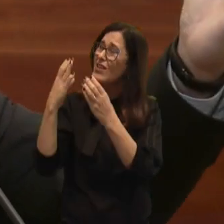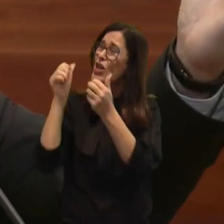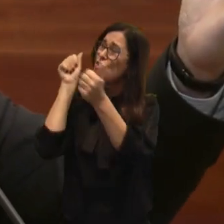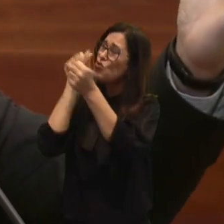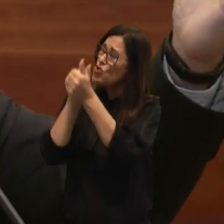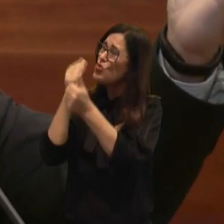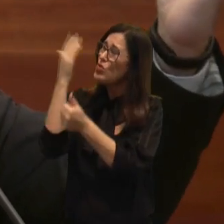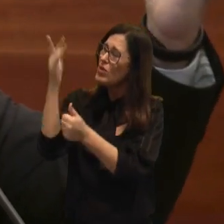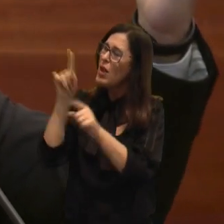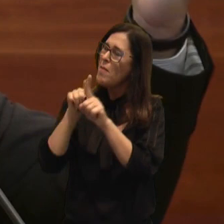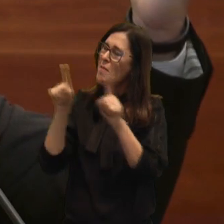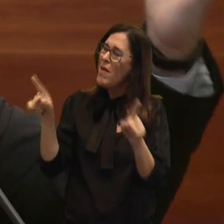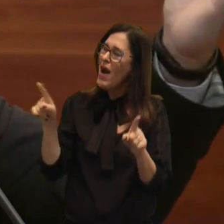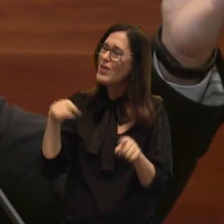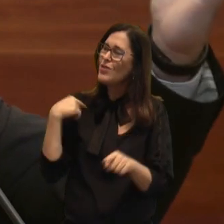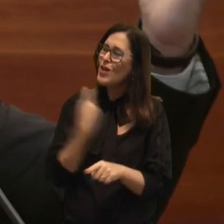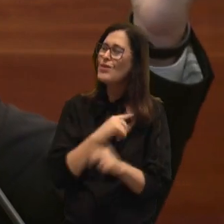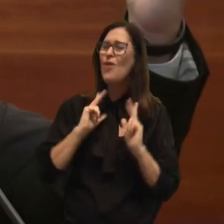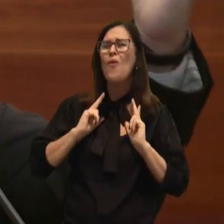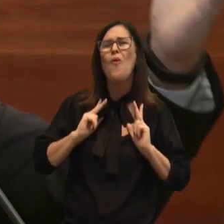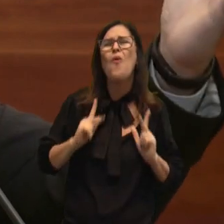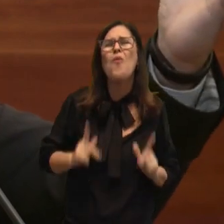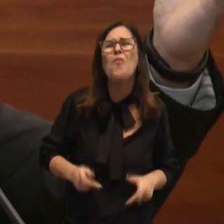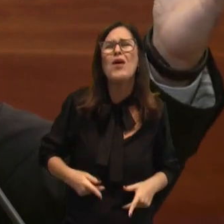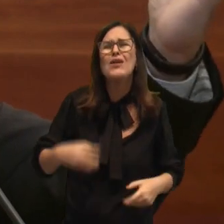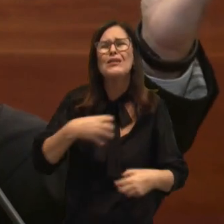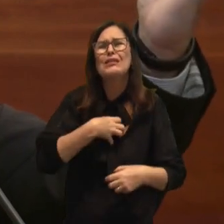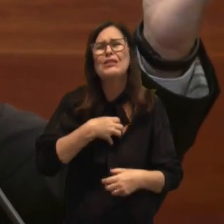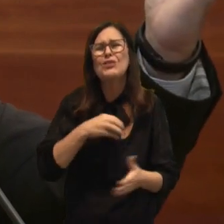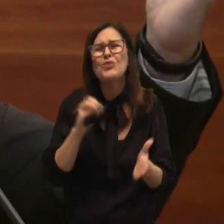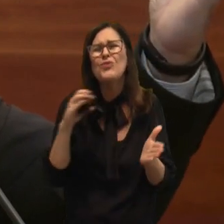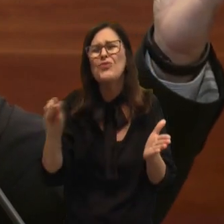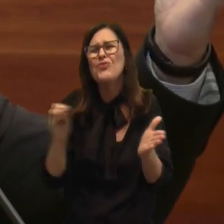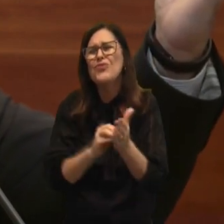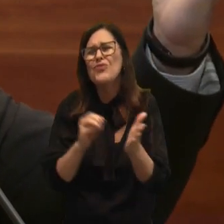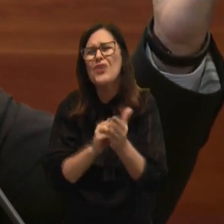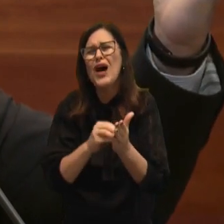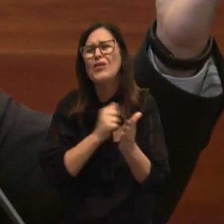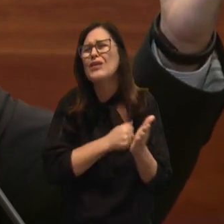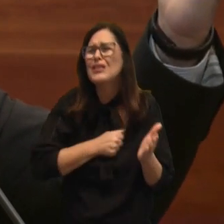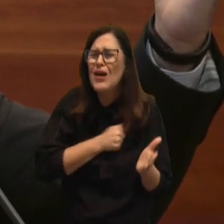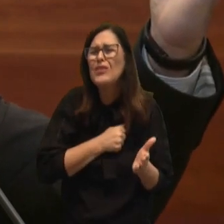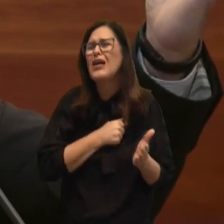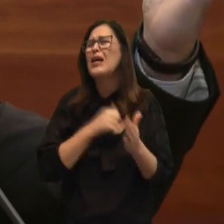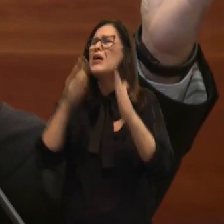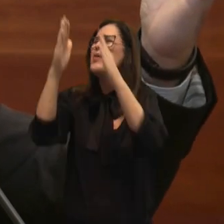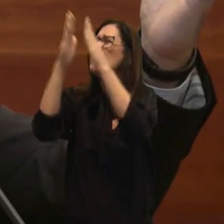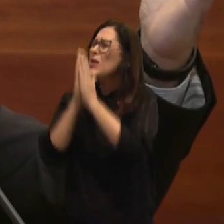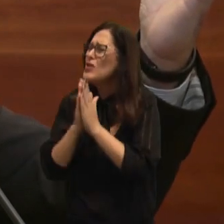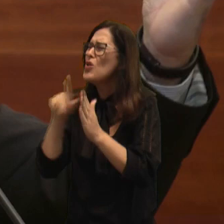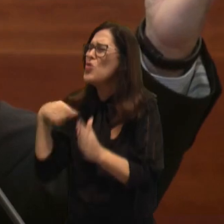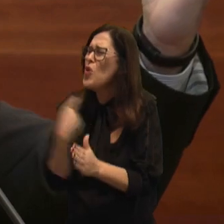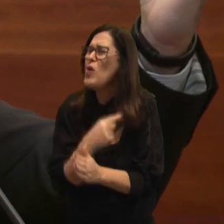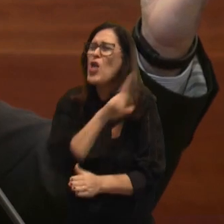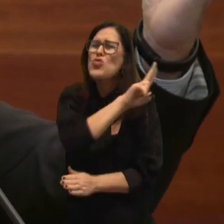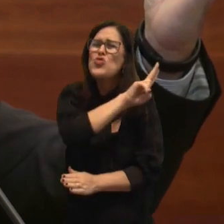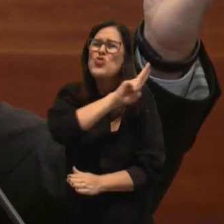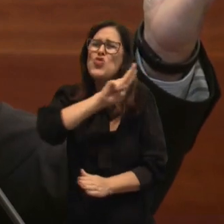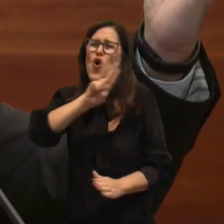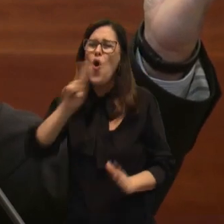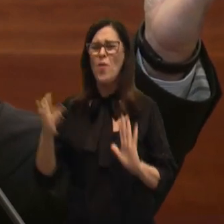contigo, Senhor, mas nós somos humanos, sentimos falta. Por isso eu peço-te e nós te pedimos que em nome